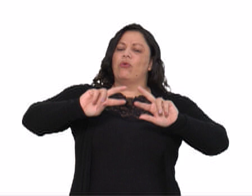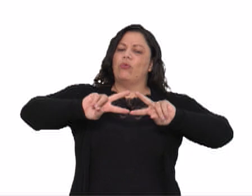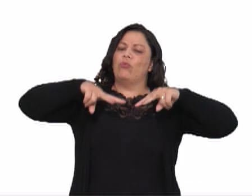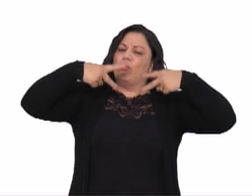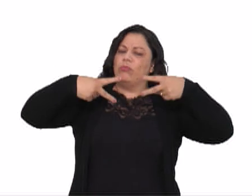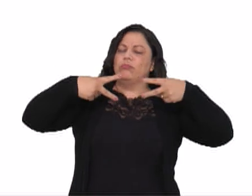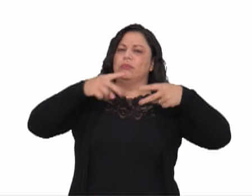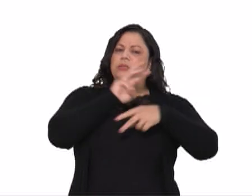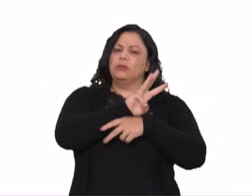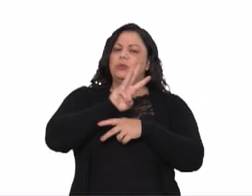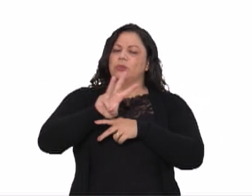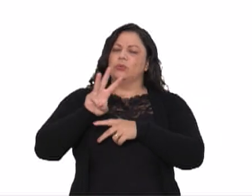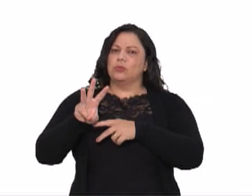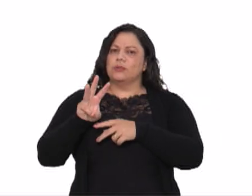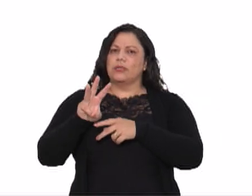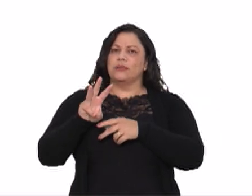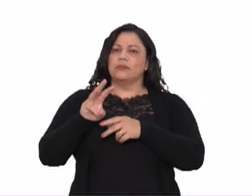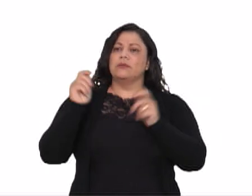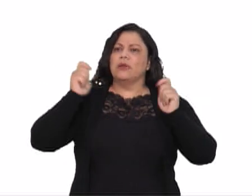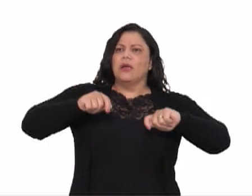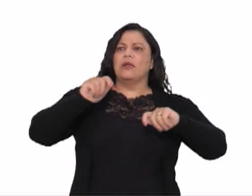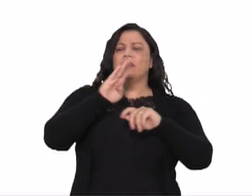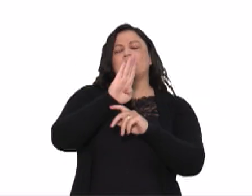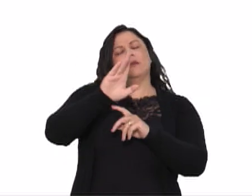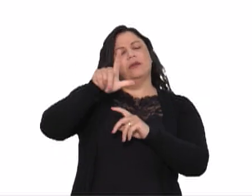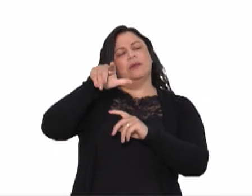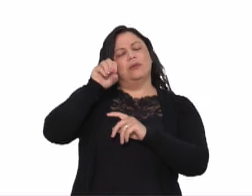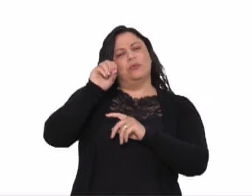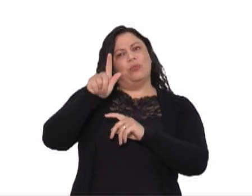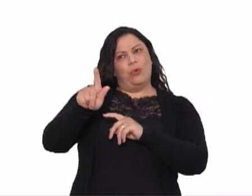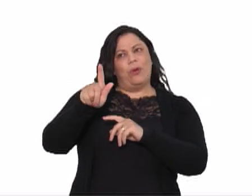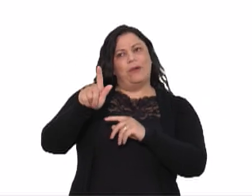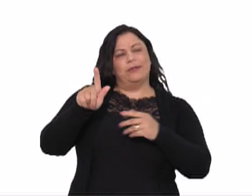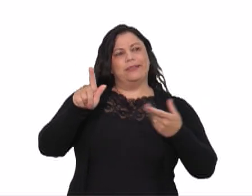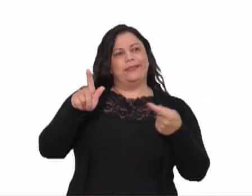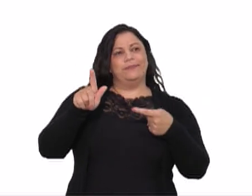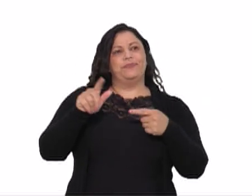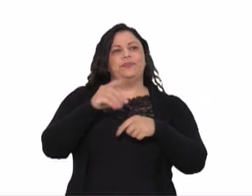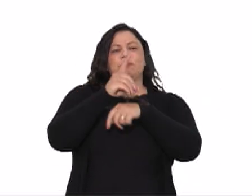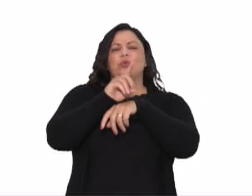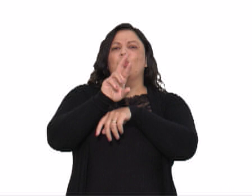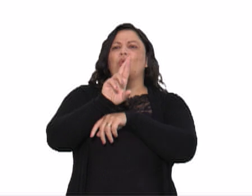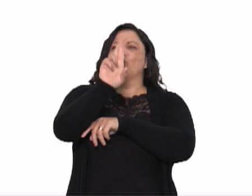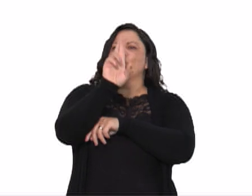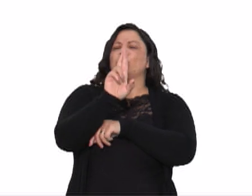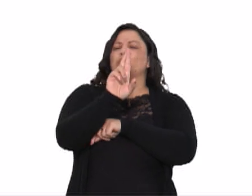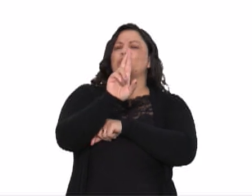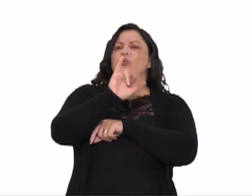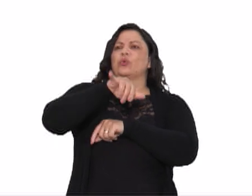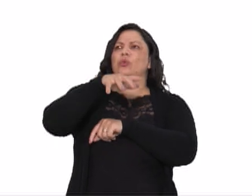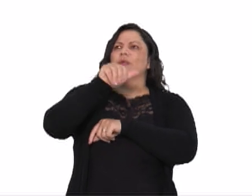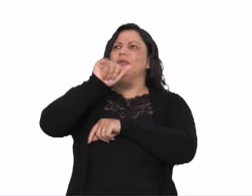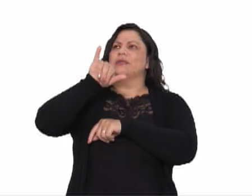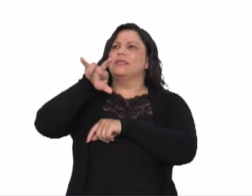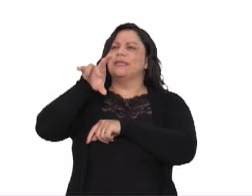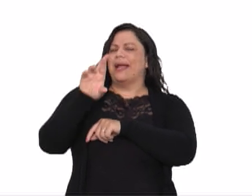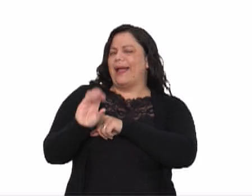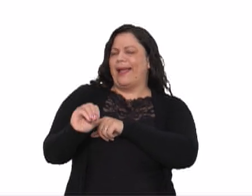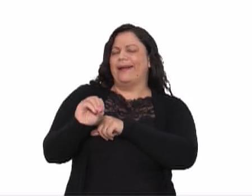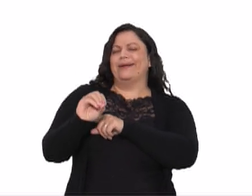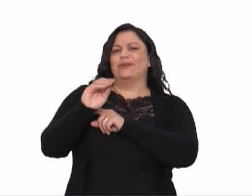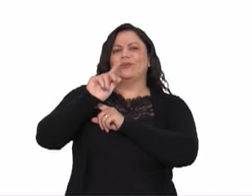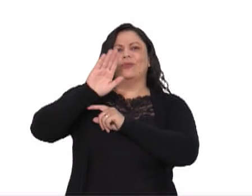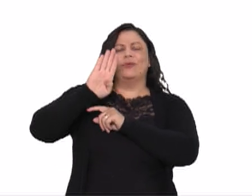site. Aqui no caso é um blog, vocês estão vendo ali, ó, Dr. Jairo Blogosfera